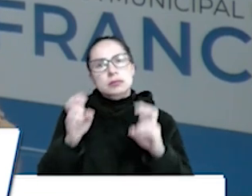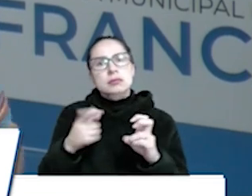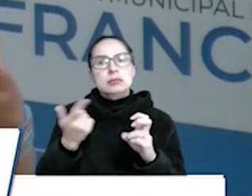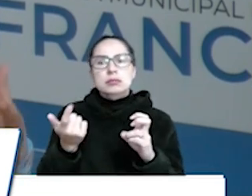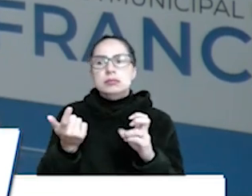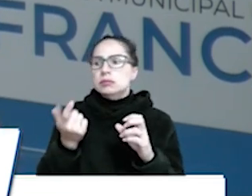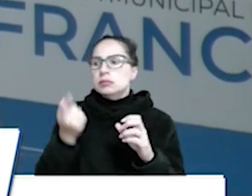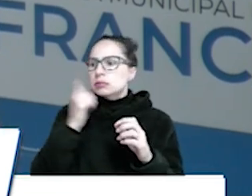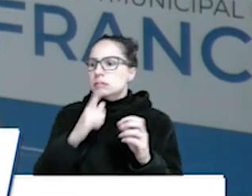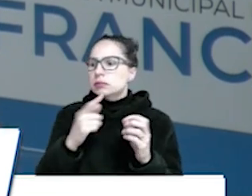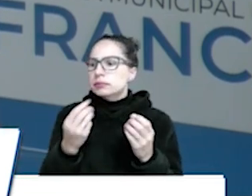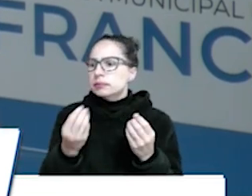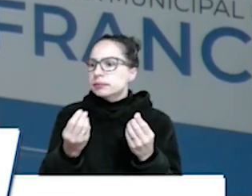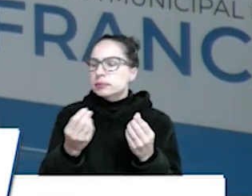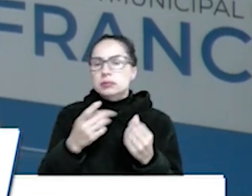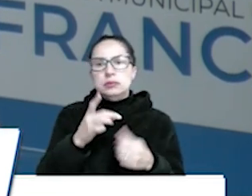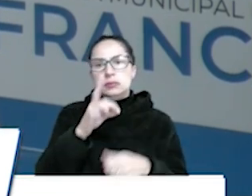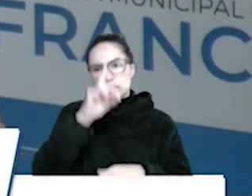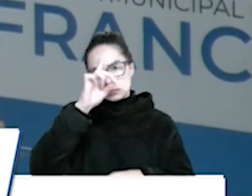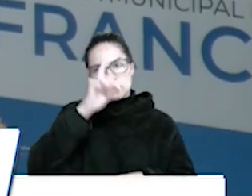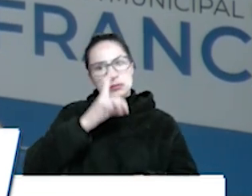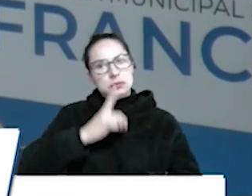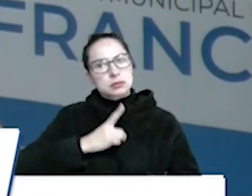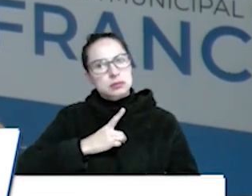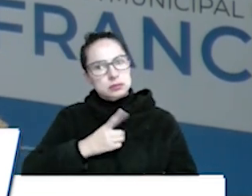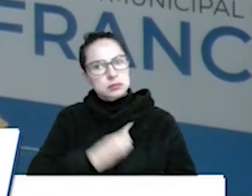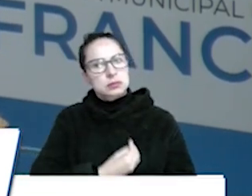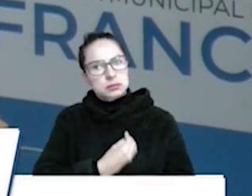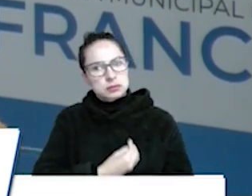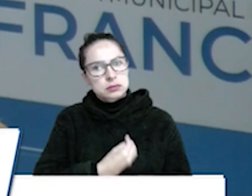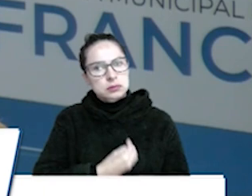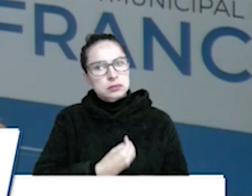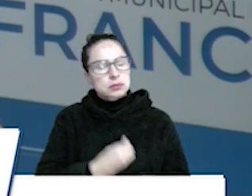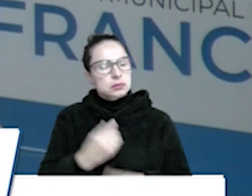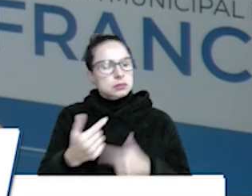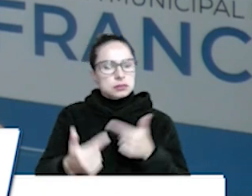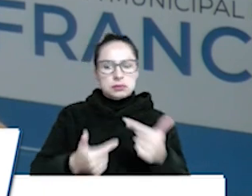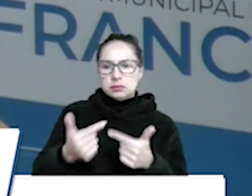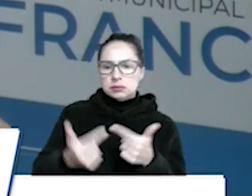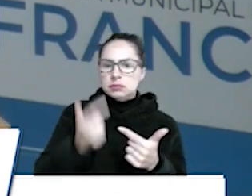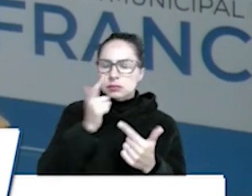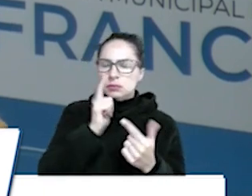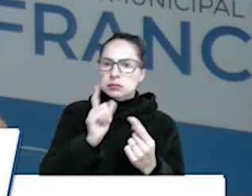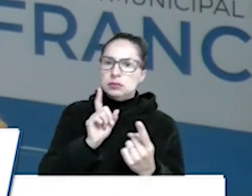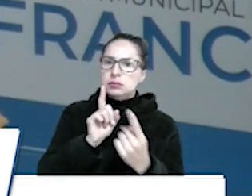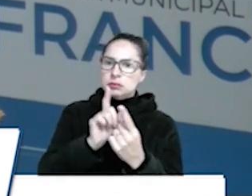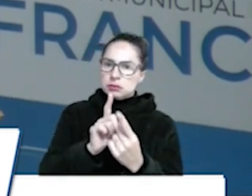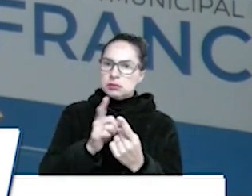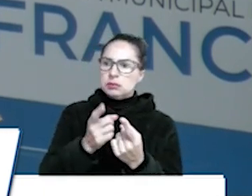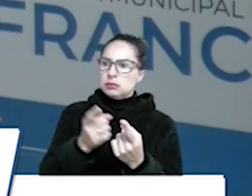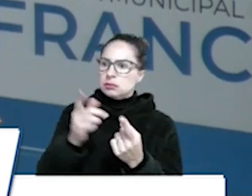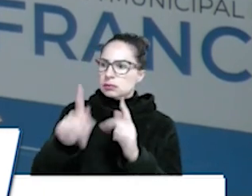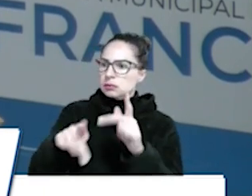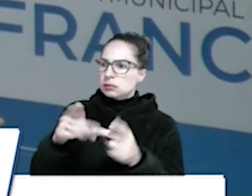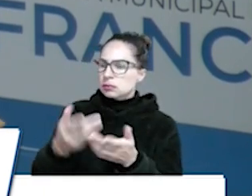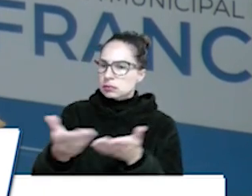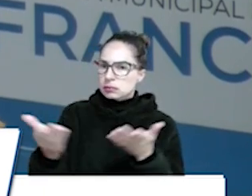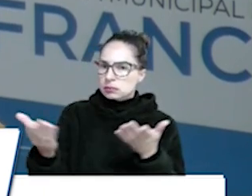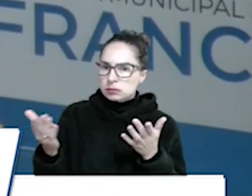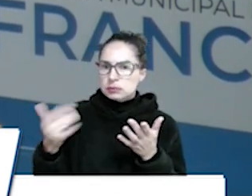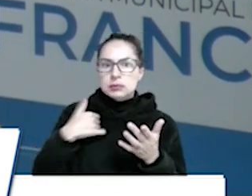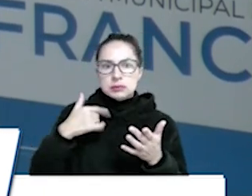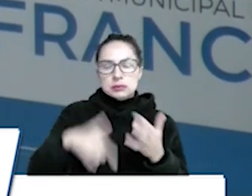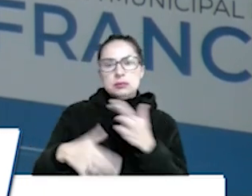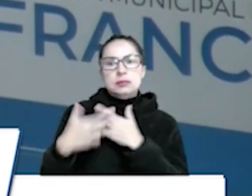uma dignidade de vida, uma dignidade no trabalho para atender o restante da população. Então, a nossa cidade inteira